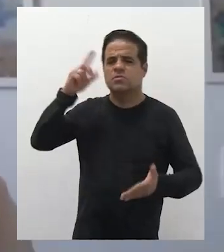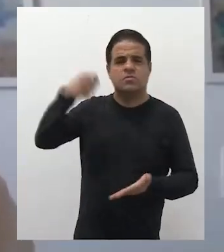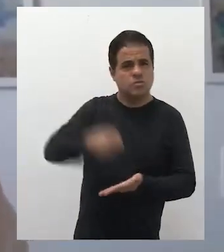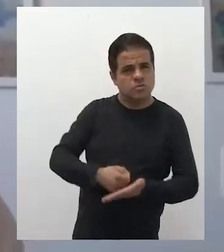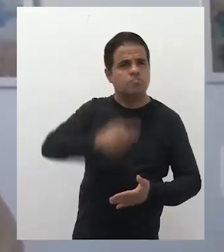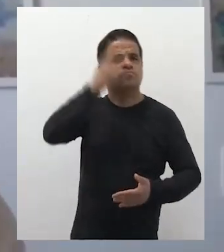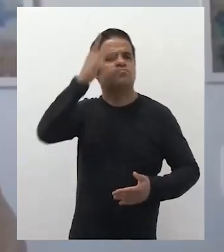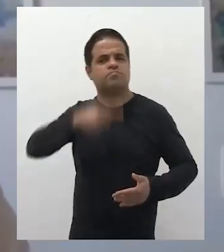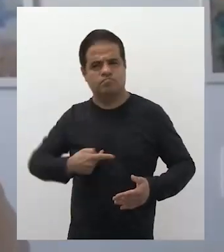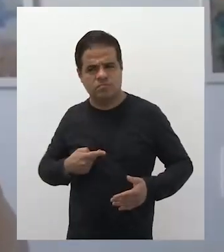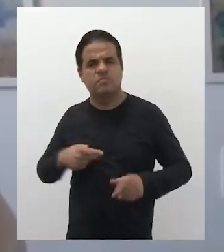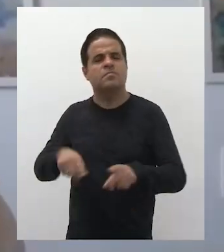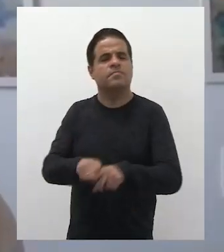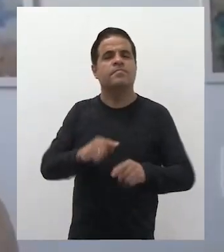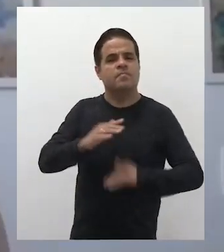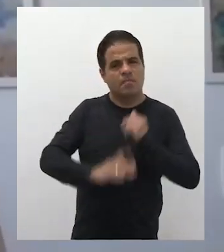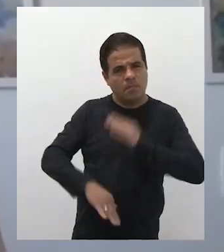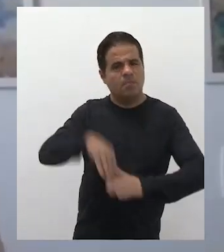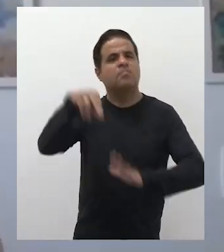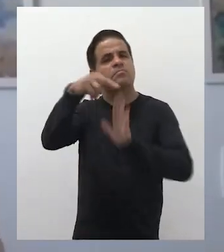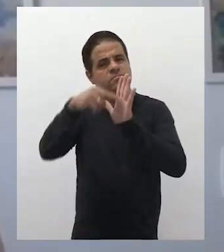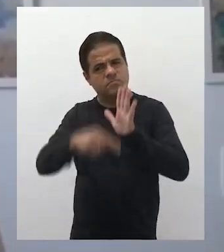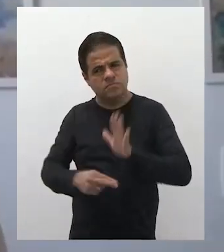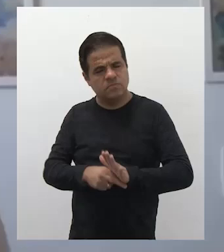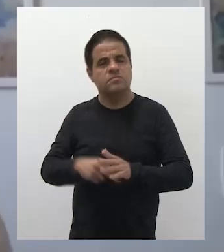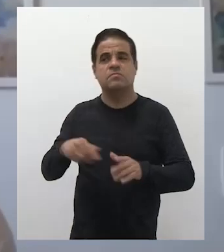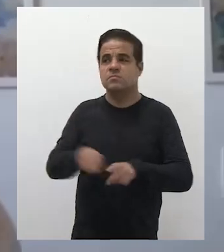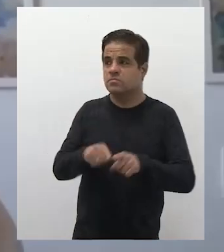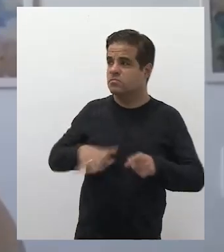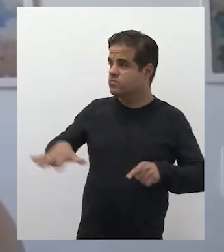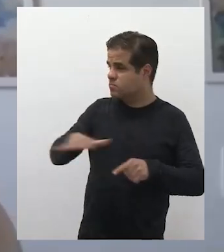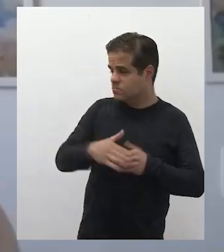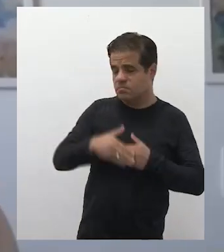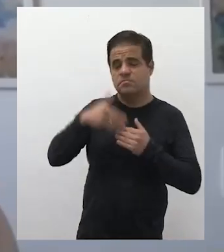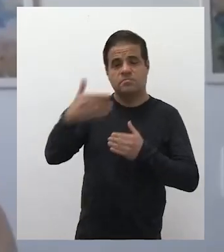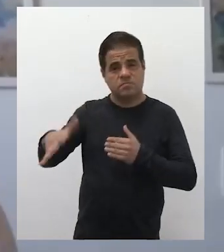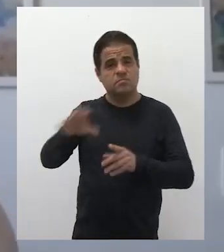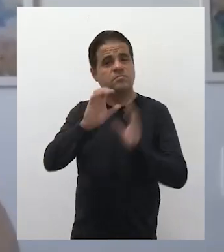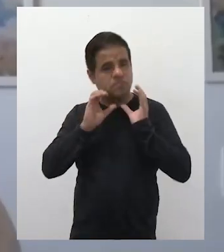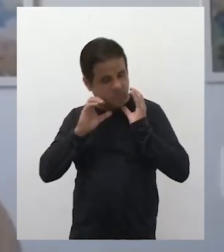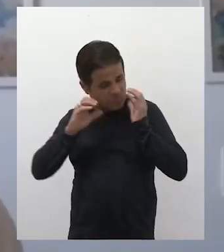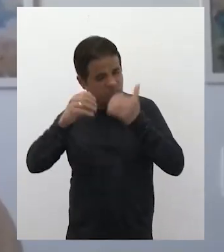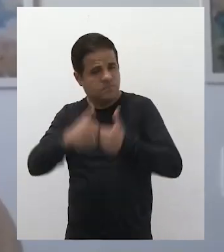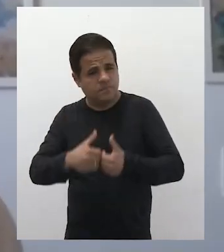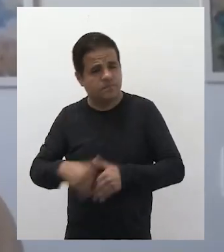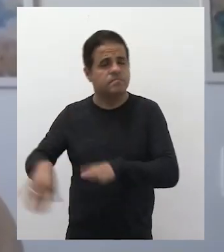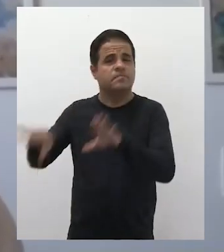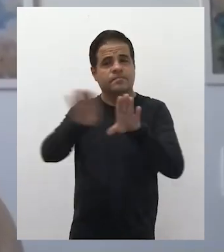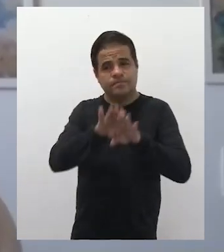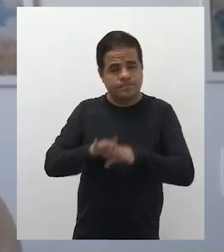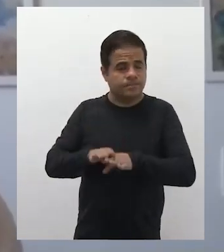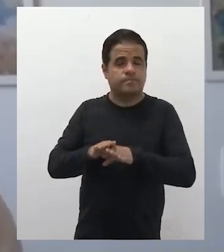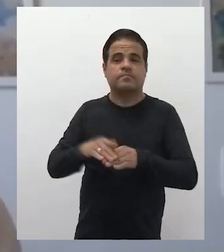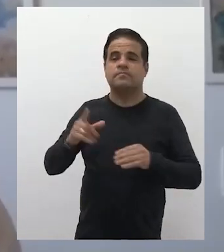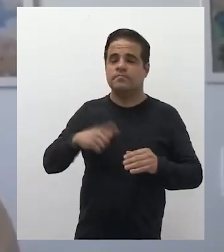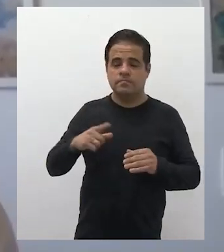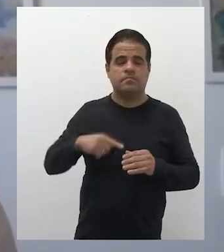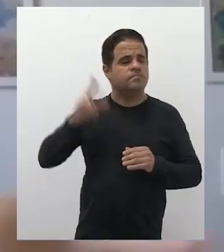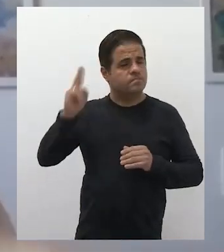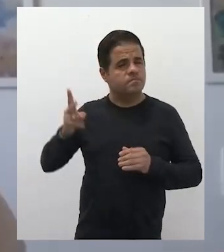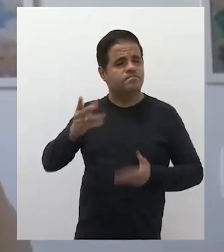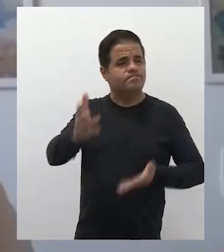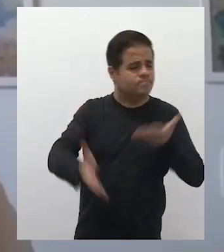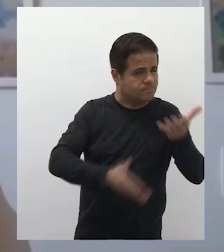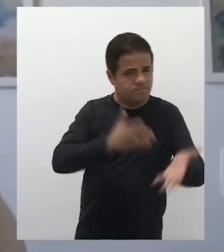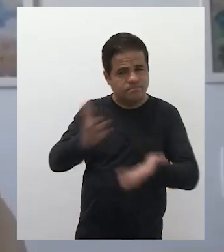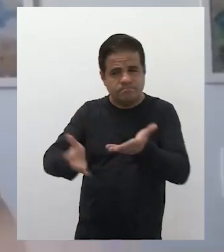autodeterminação interna com as suas próprias normas, externa perante a comunidade internacional, igualdade para terem o mesmo